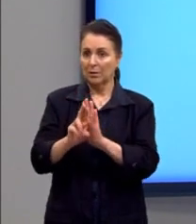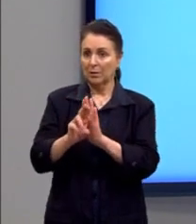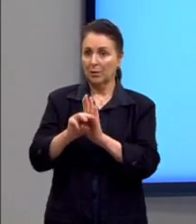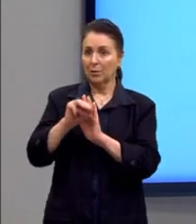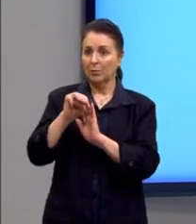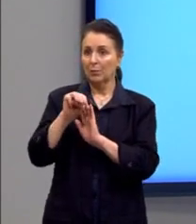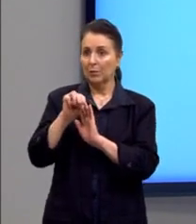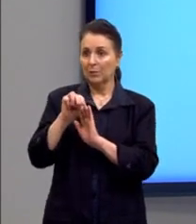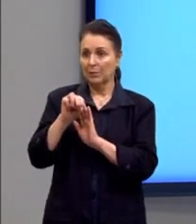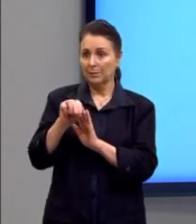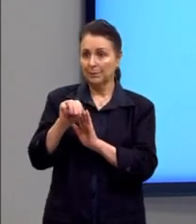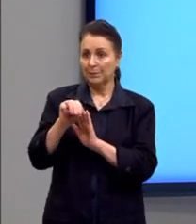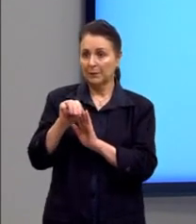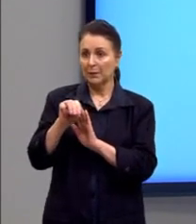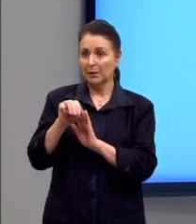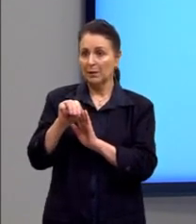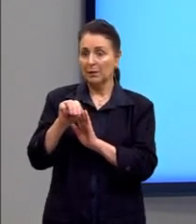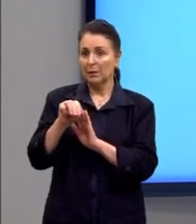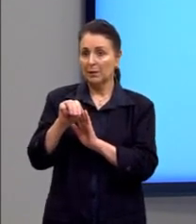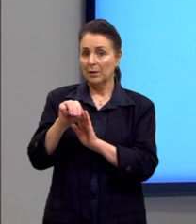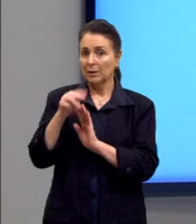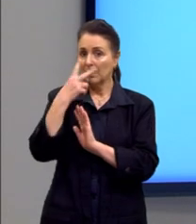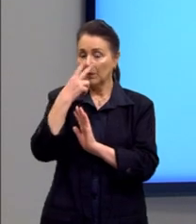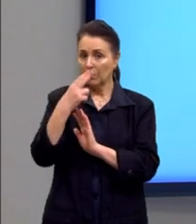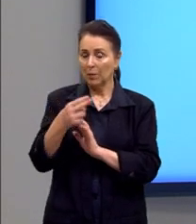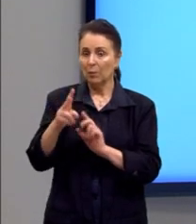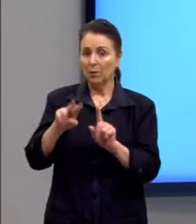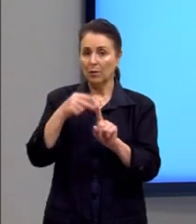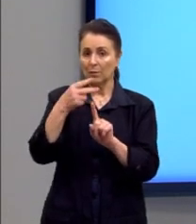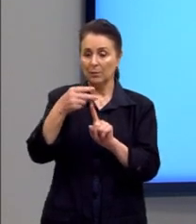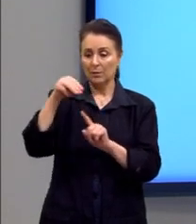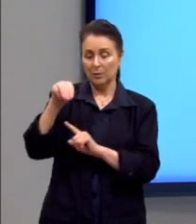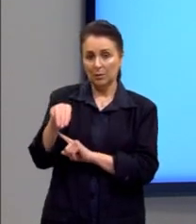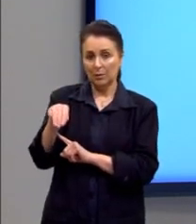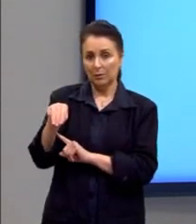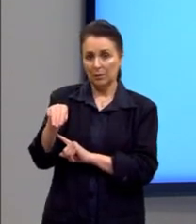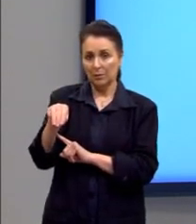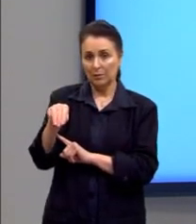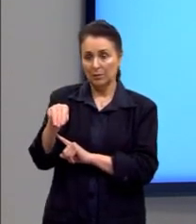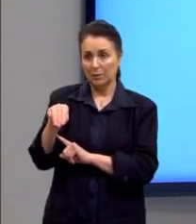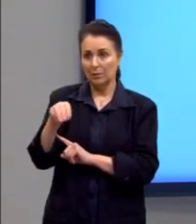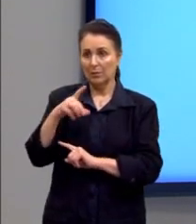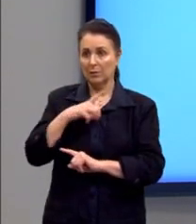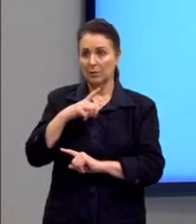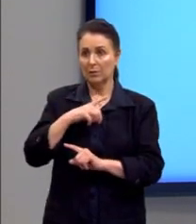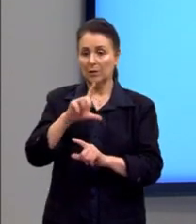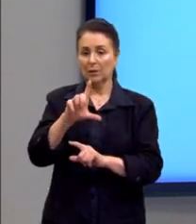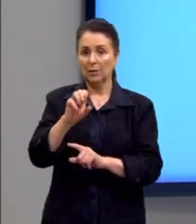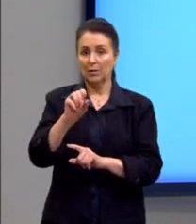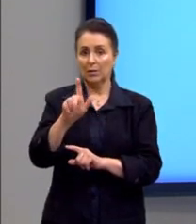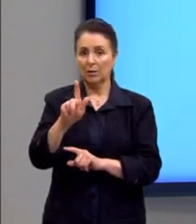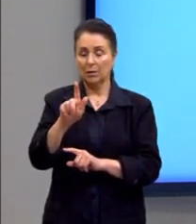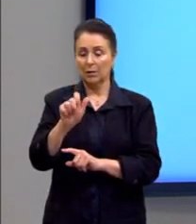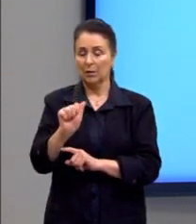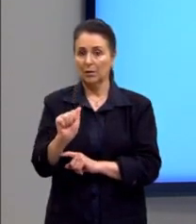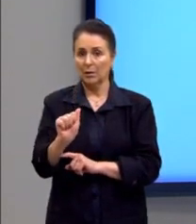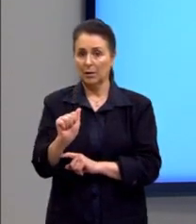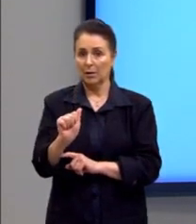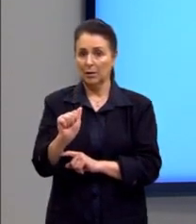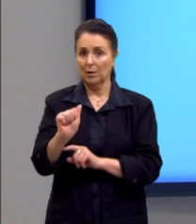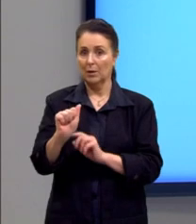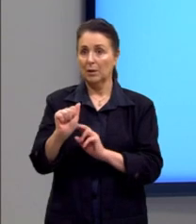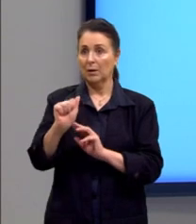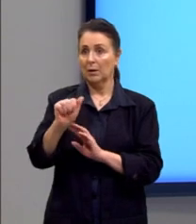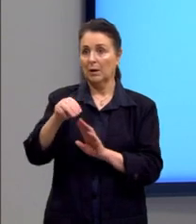por m ele será igual ao expoente e me então nós teríamos o log de ar